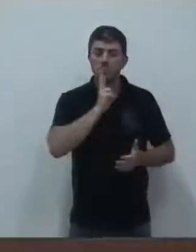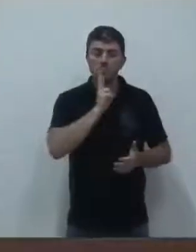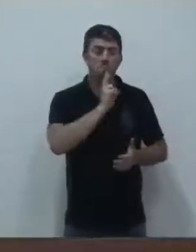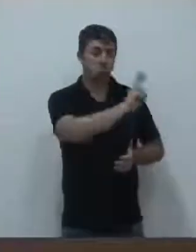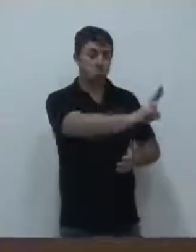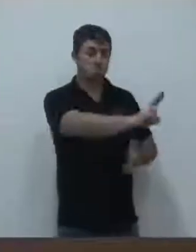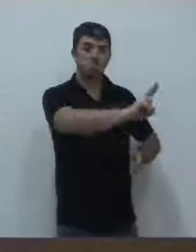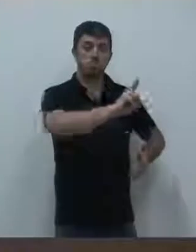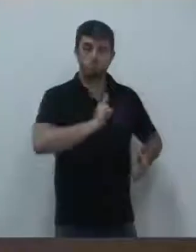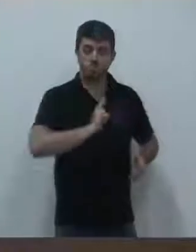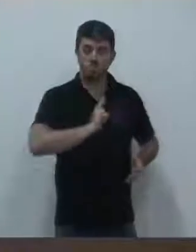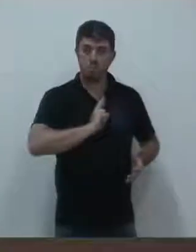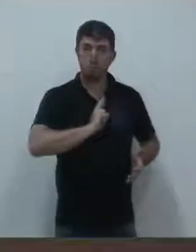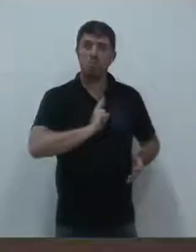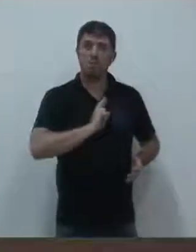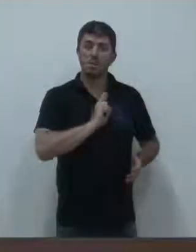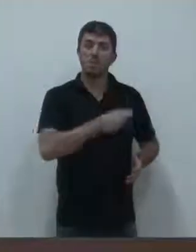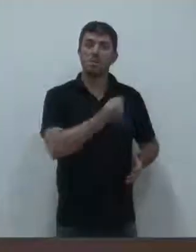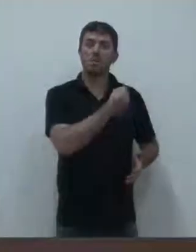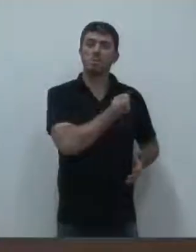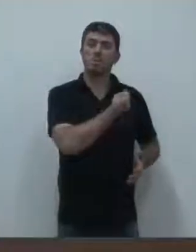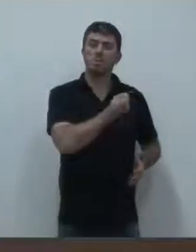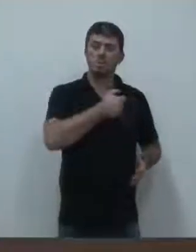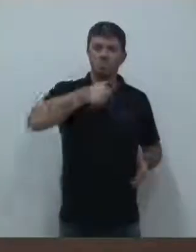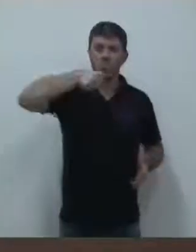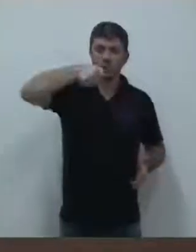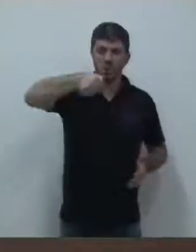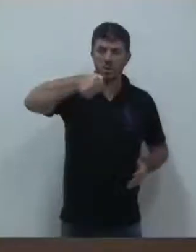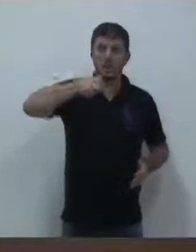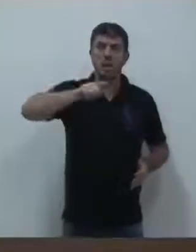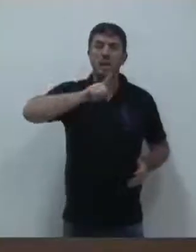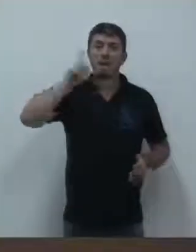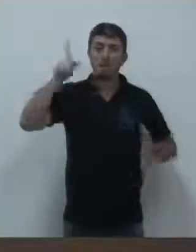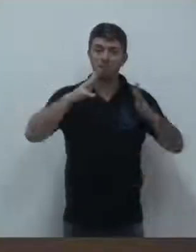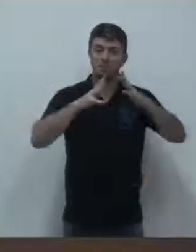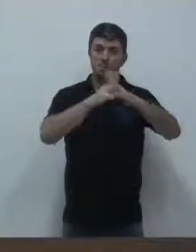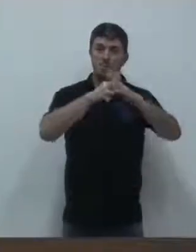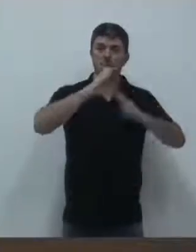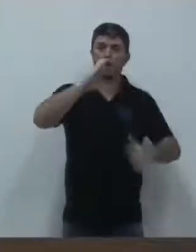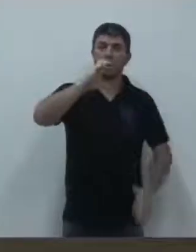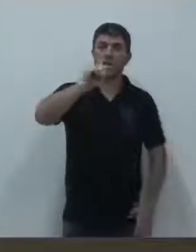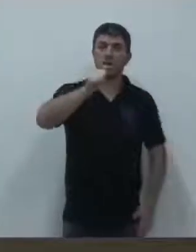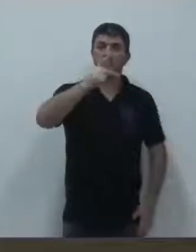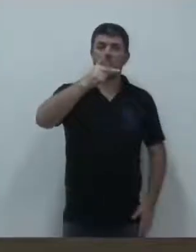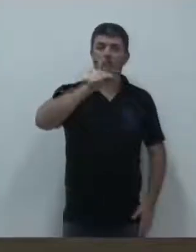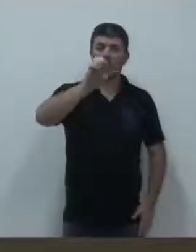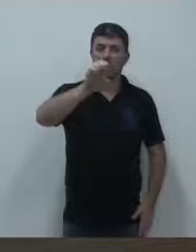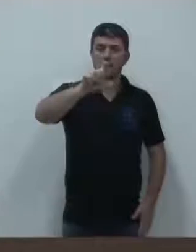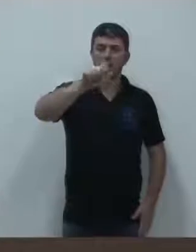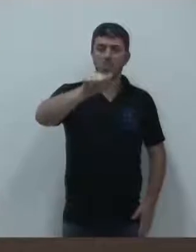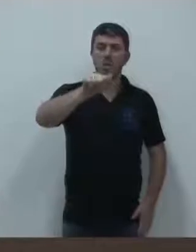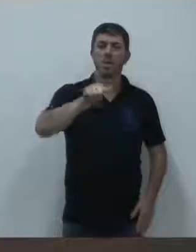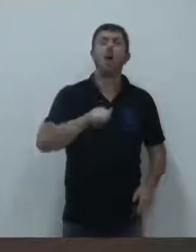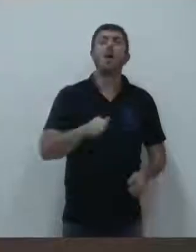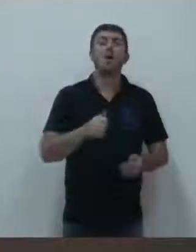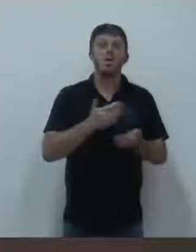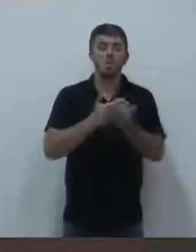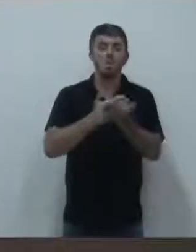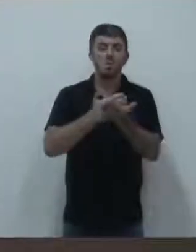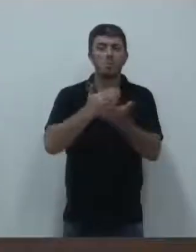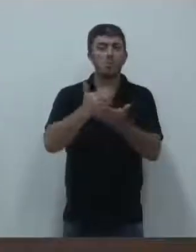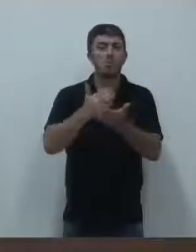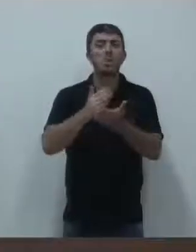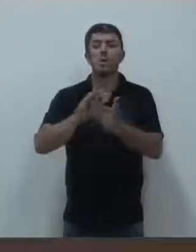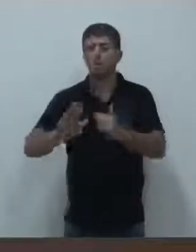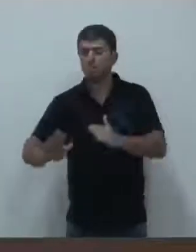item 7. O seguinte: no Parque da Capela, abre aspas, está finalizando a instalação das rampas de acessibilidade, temos